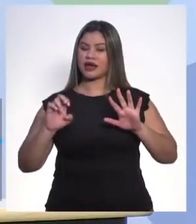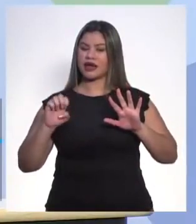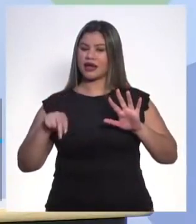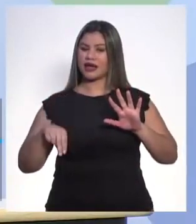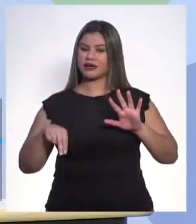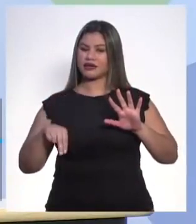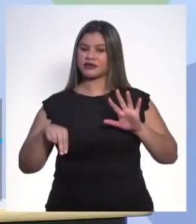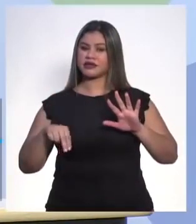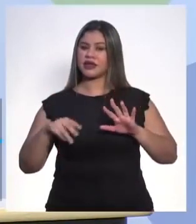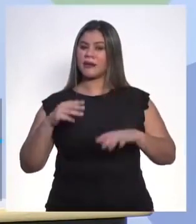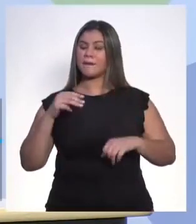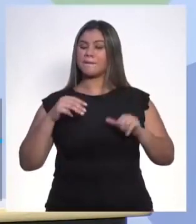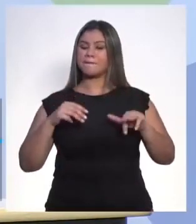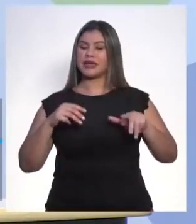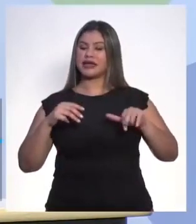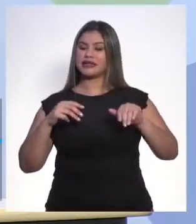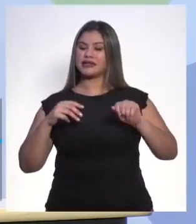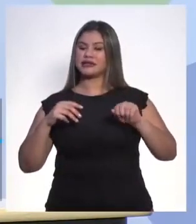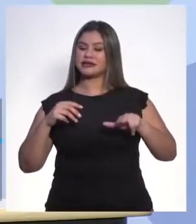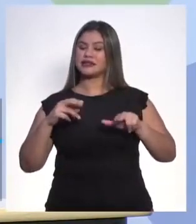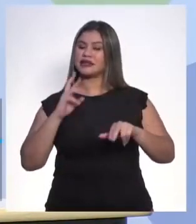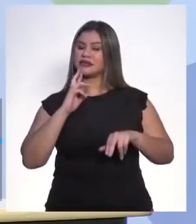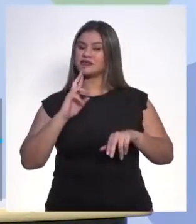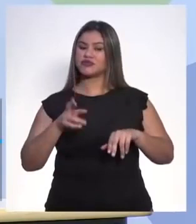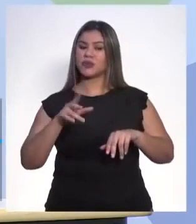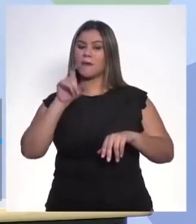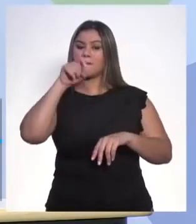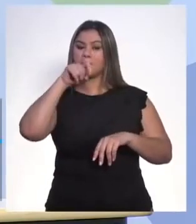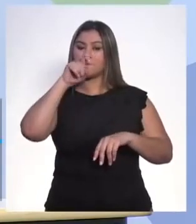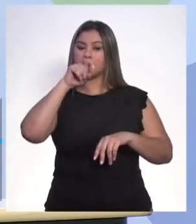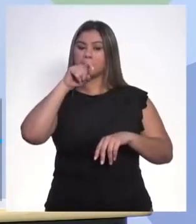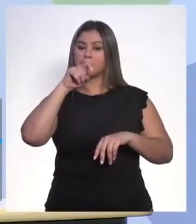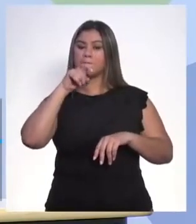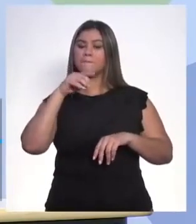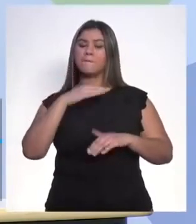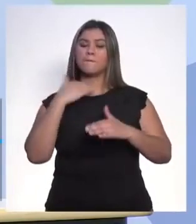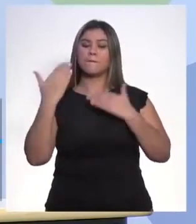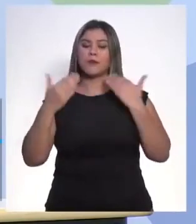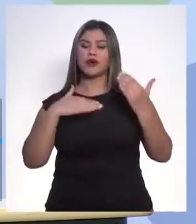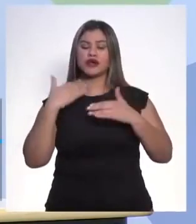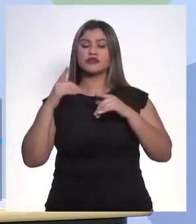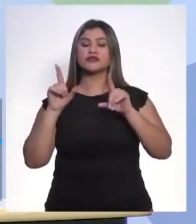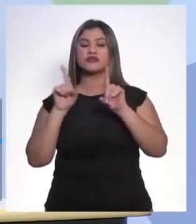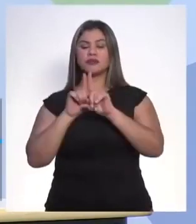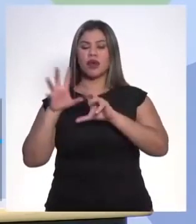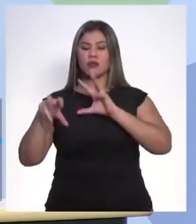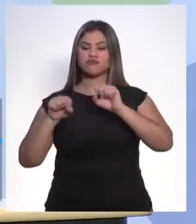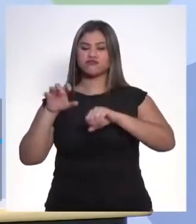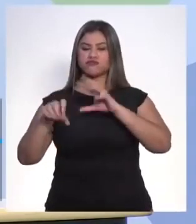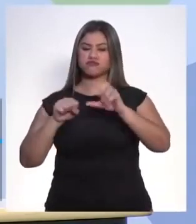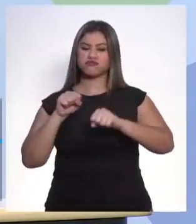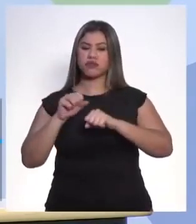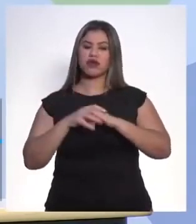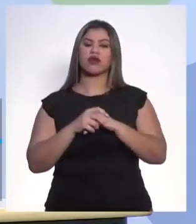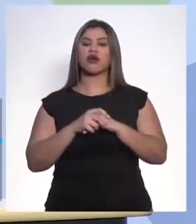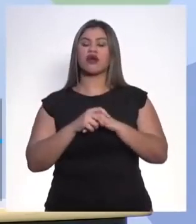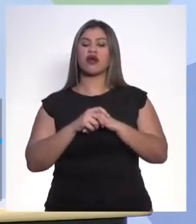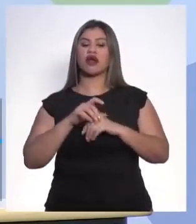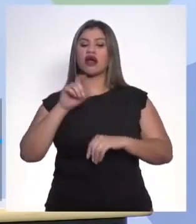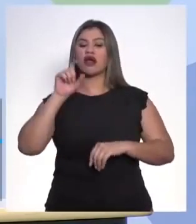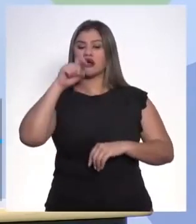isso. A Mariana respondeu: além de estar em extinção, estão sendo capturadas. A Ana Clara disse que as ariranhas ficaram